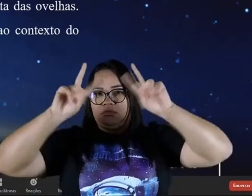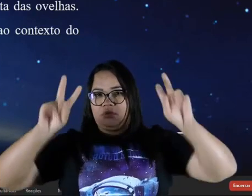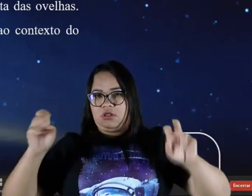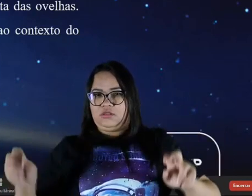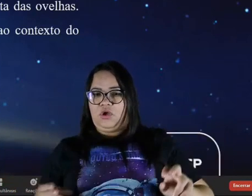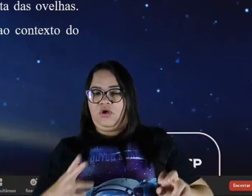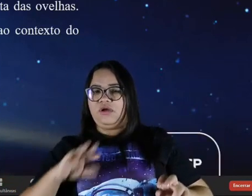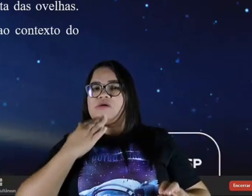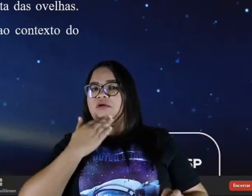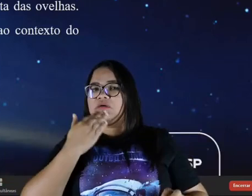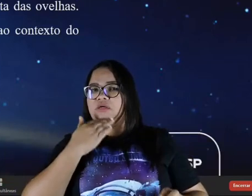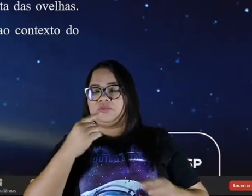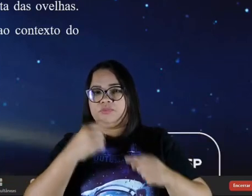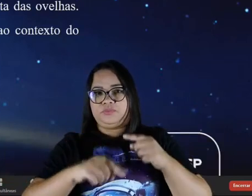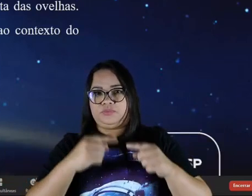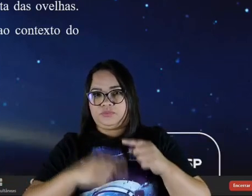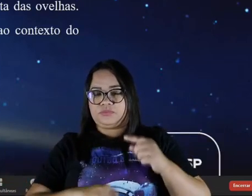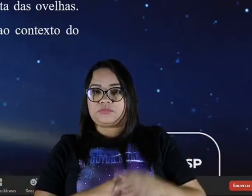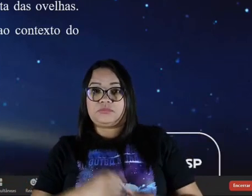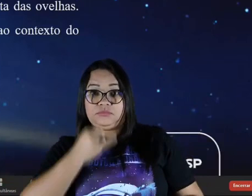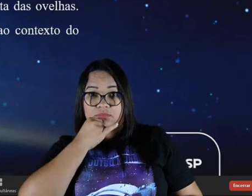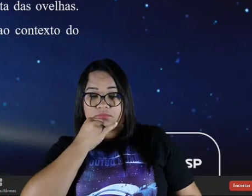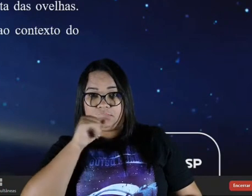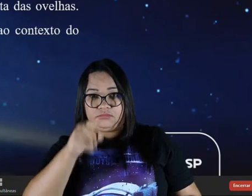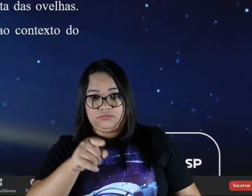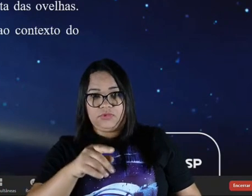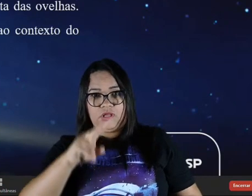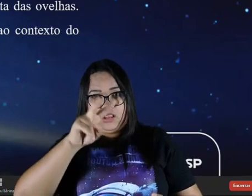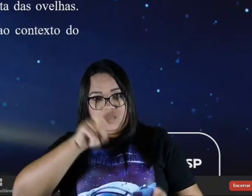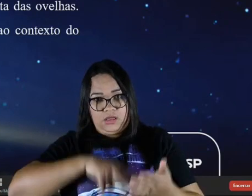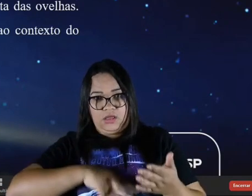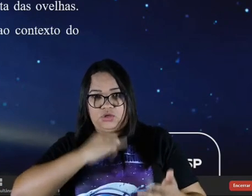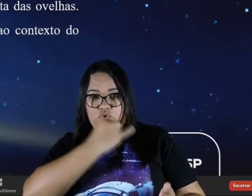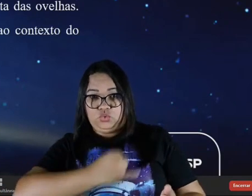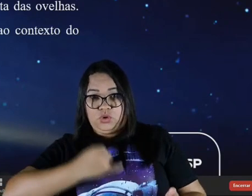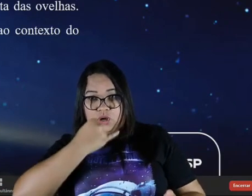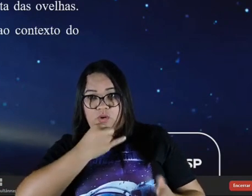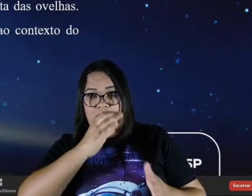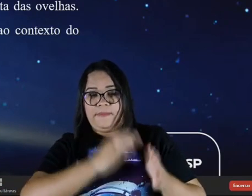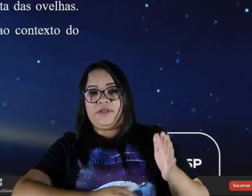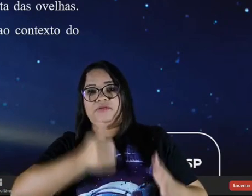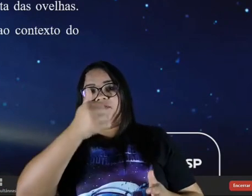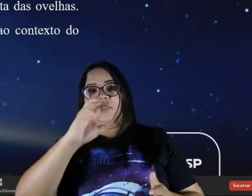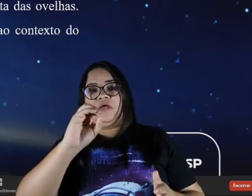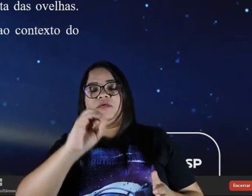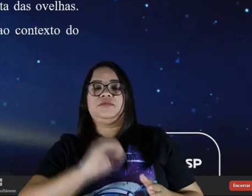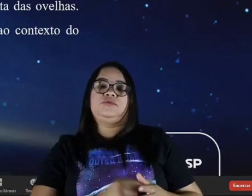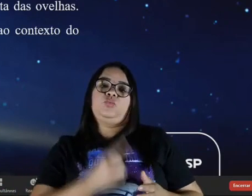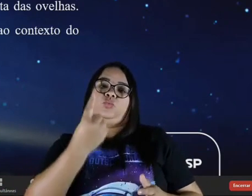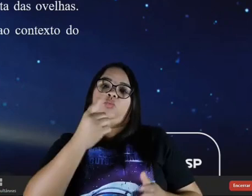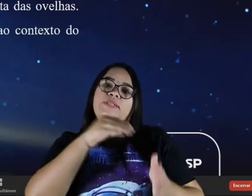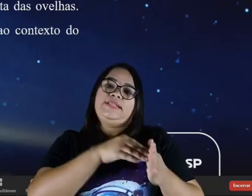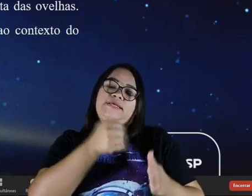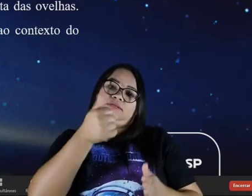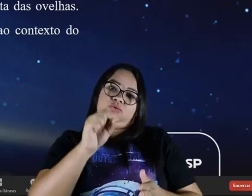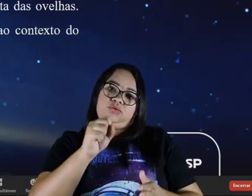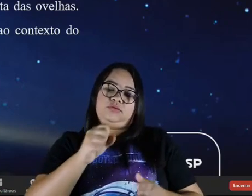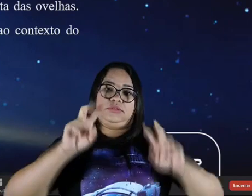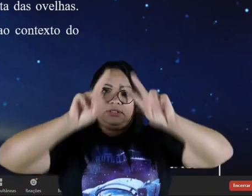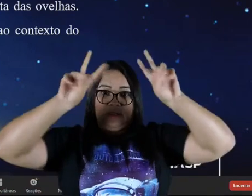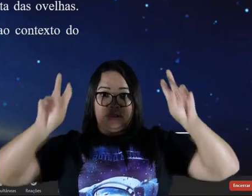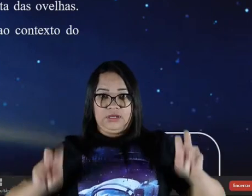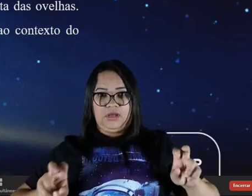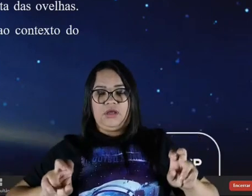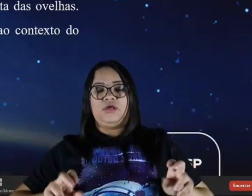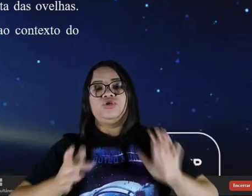é defeituosa. Por exemplo, quando você vai a João, capítulo 10, 1 a 18, esse texto tem como título assim: Jesus,